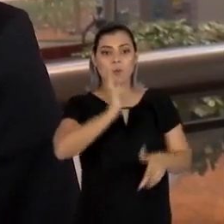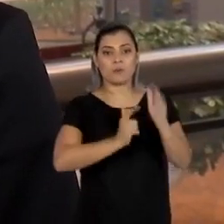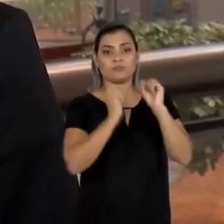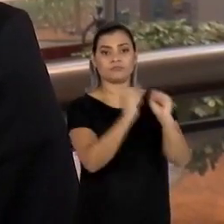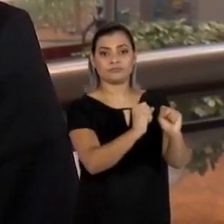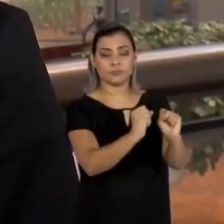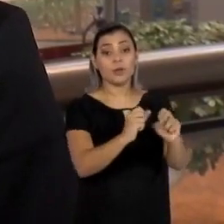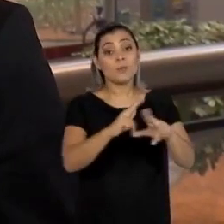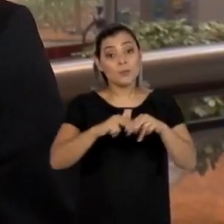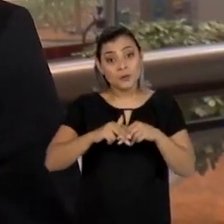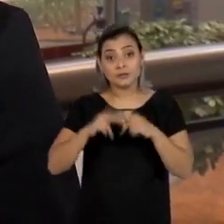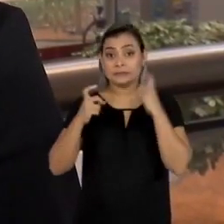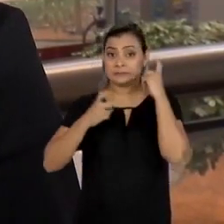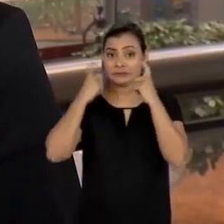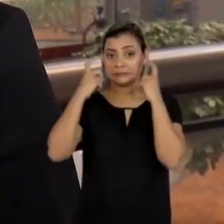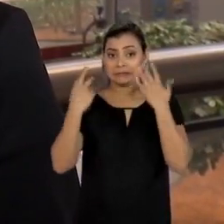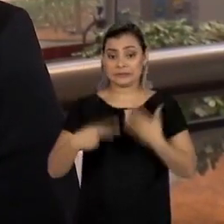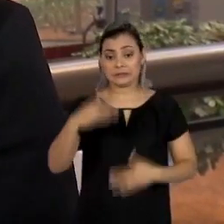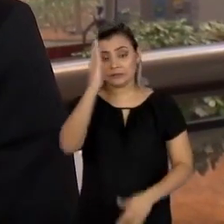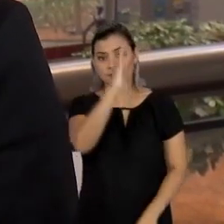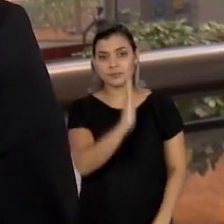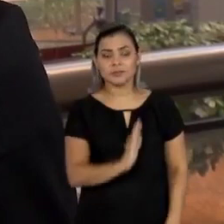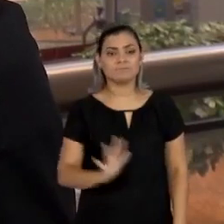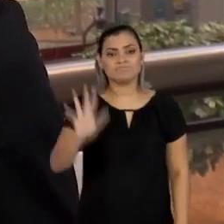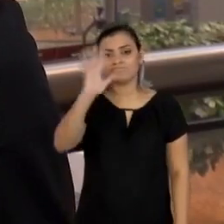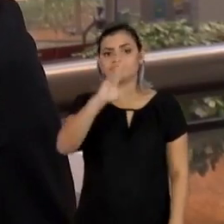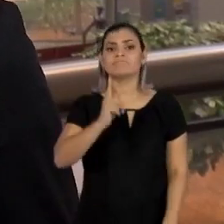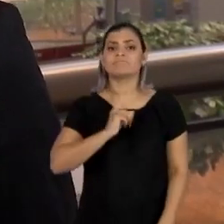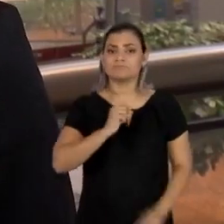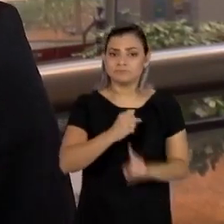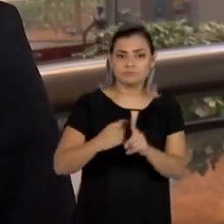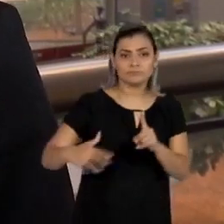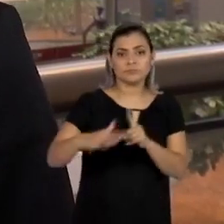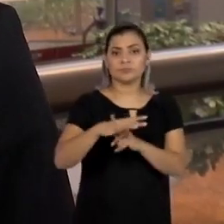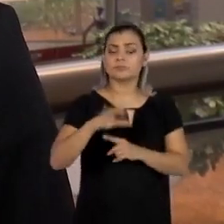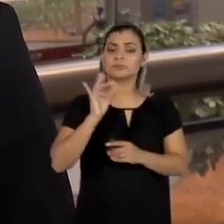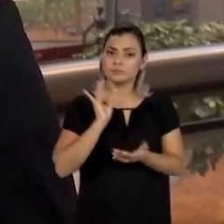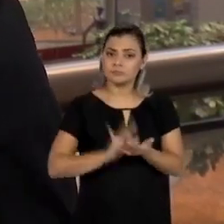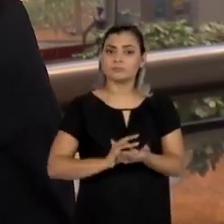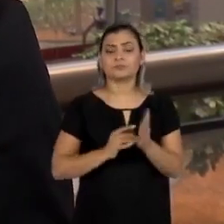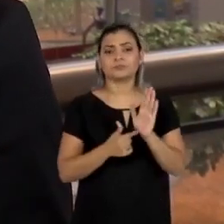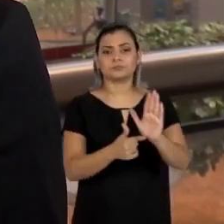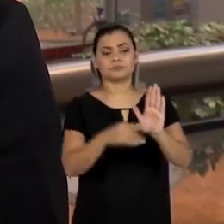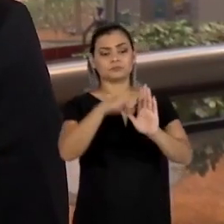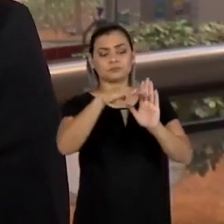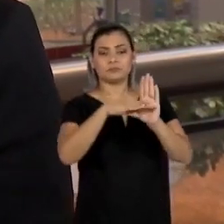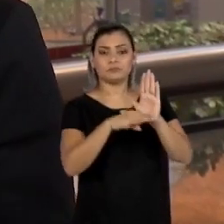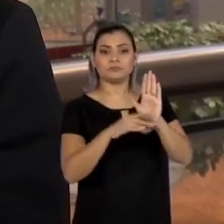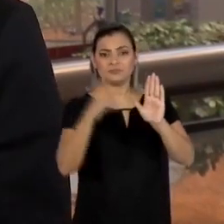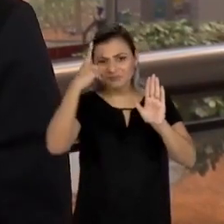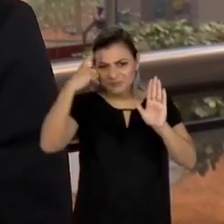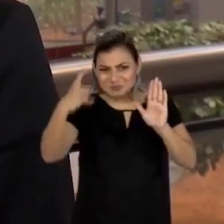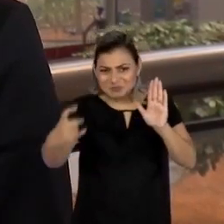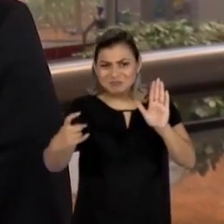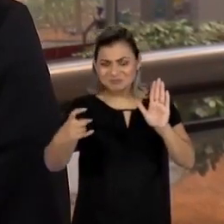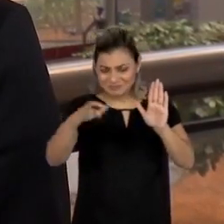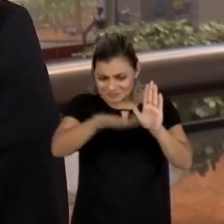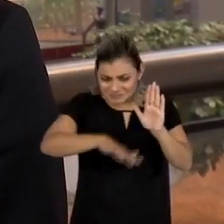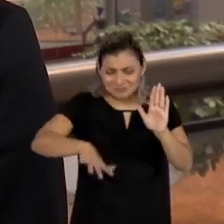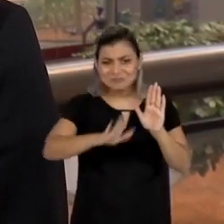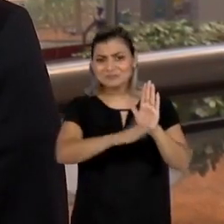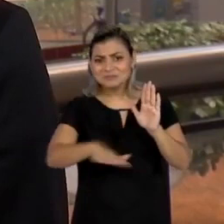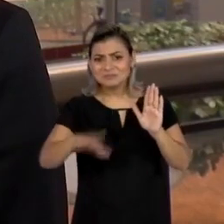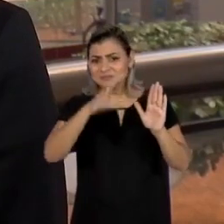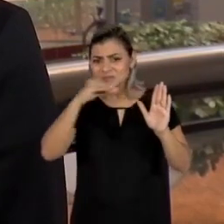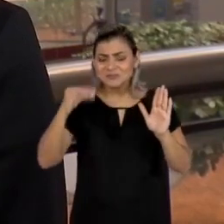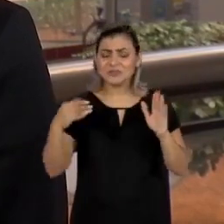mais preocupa, porque a nível do Brasil houve avanços em praticamente todos os indicadores, mas a violência, que se traduz sobretudo no